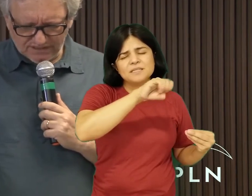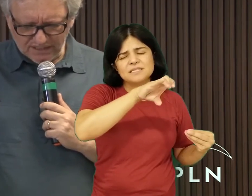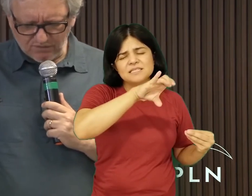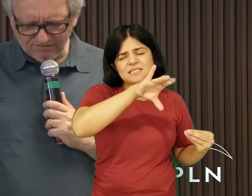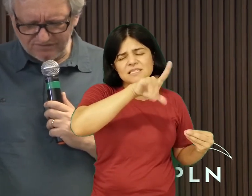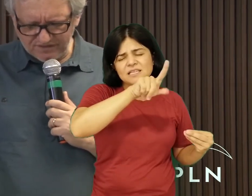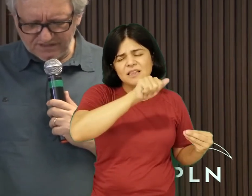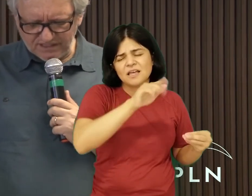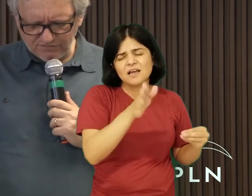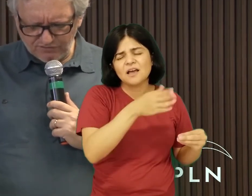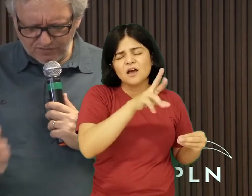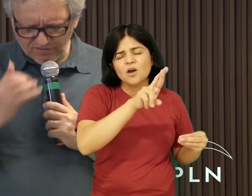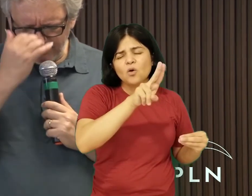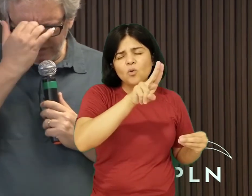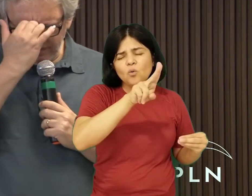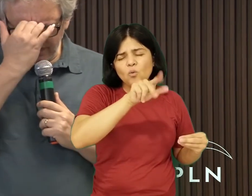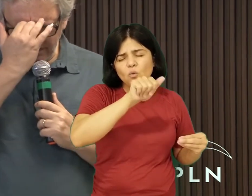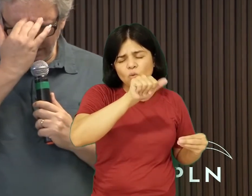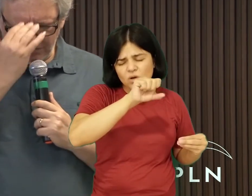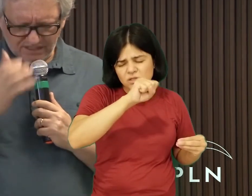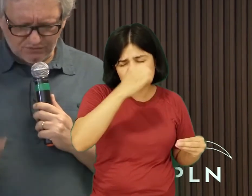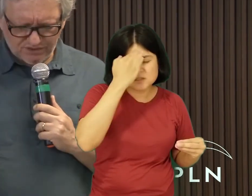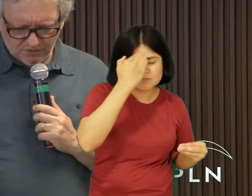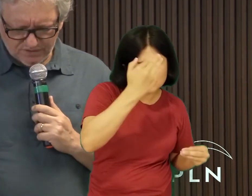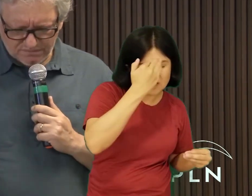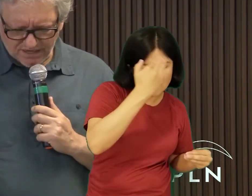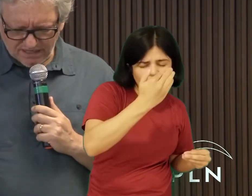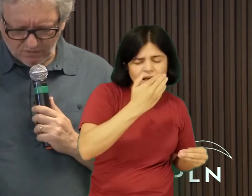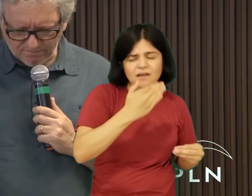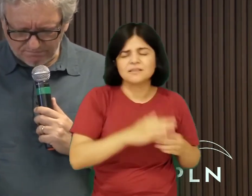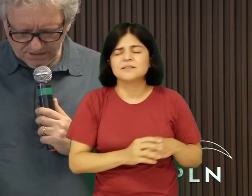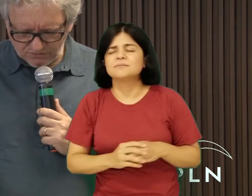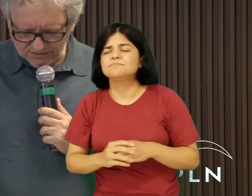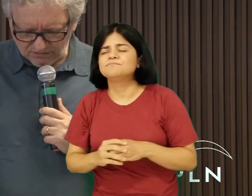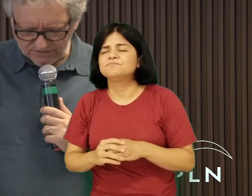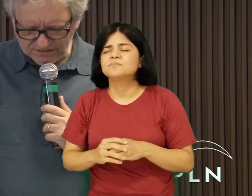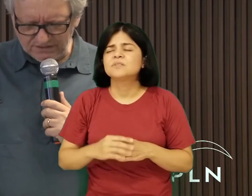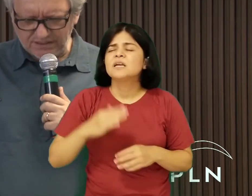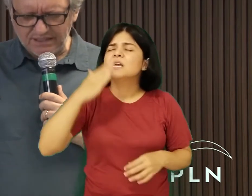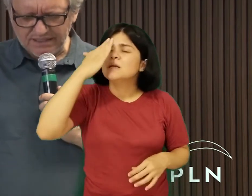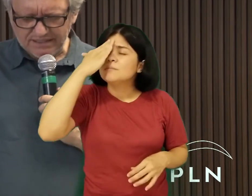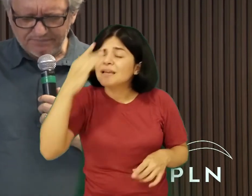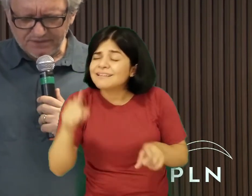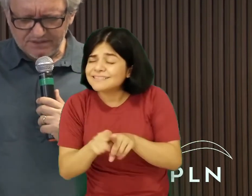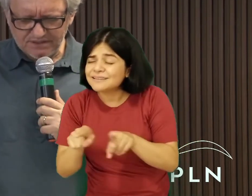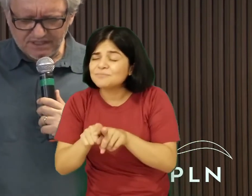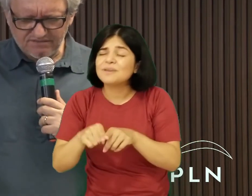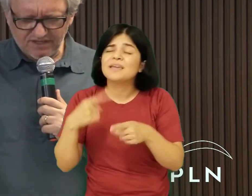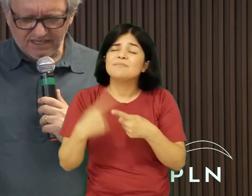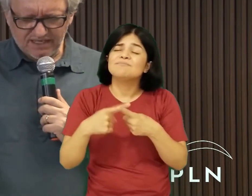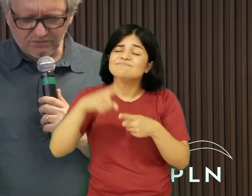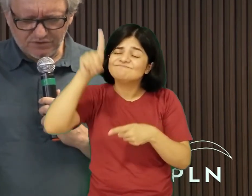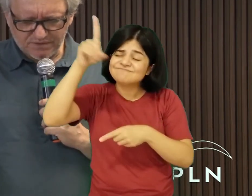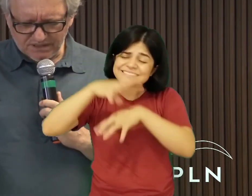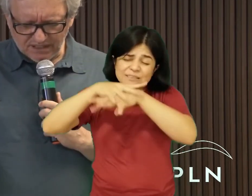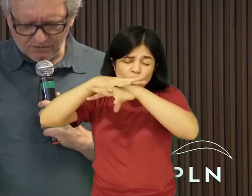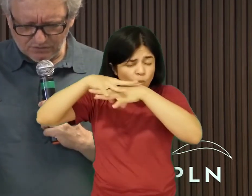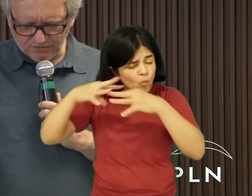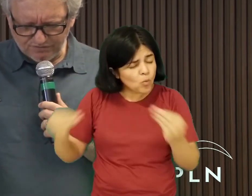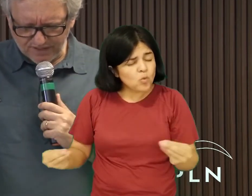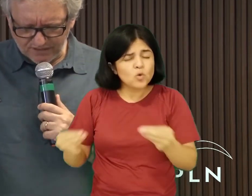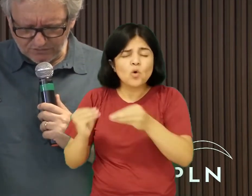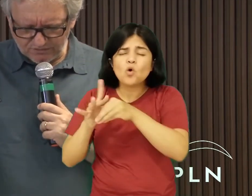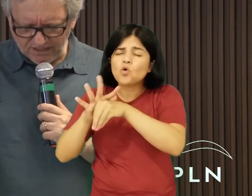Senhor deu a vida, devolveu a vida e deu saúde ao Ismael, amigo da Rosinha, que estava lá no